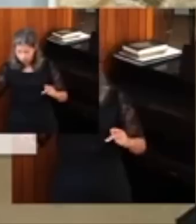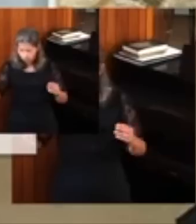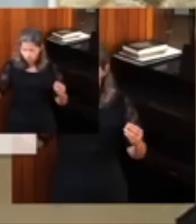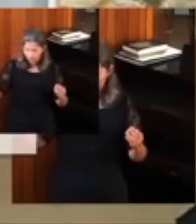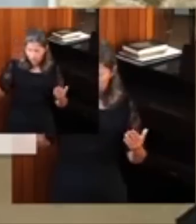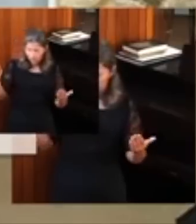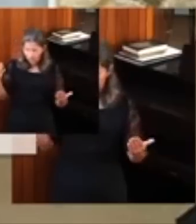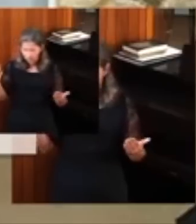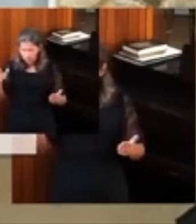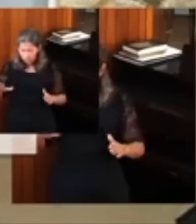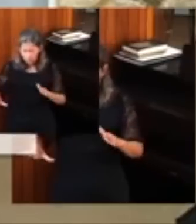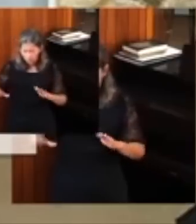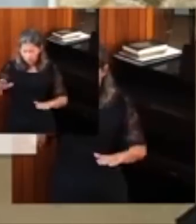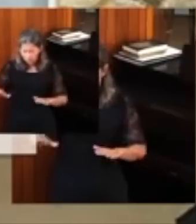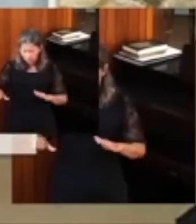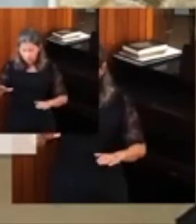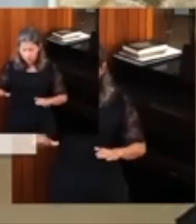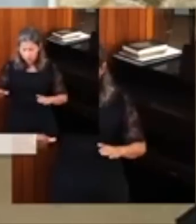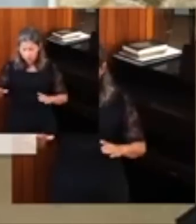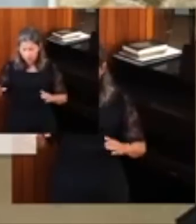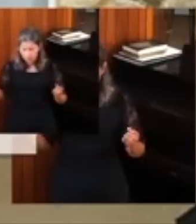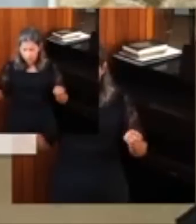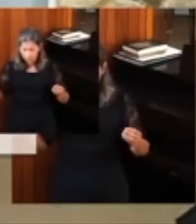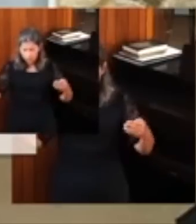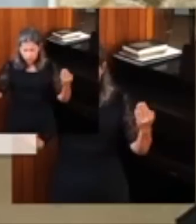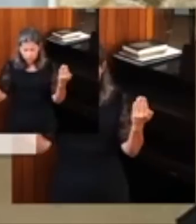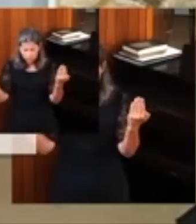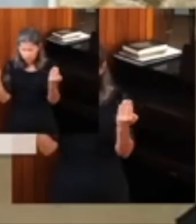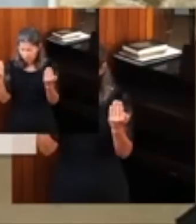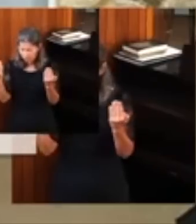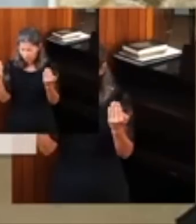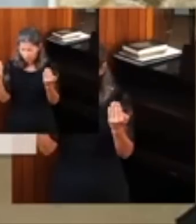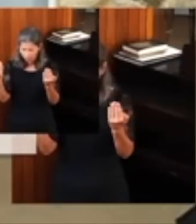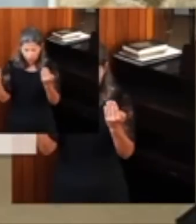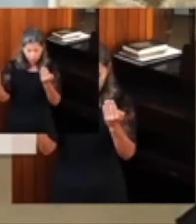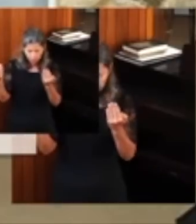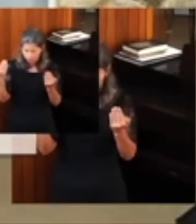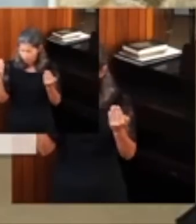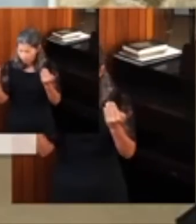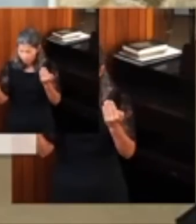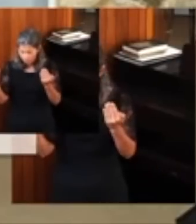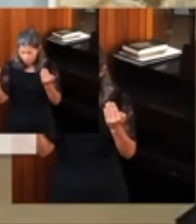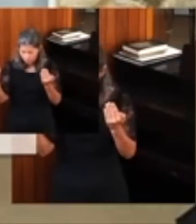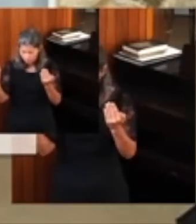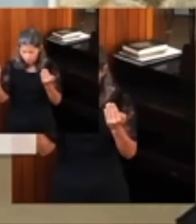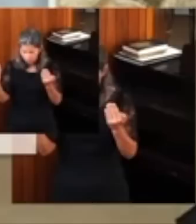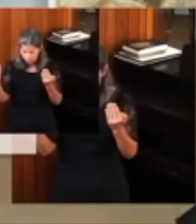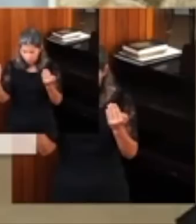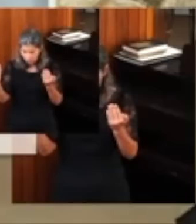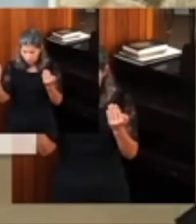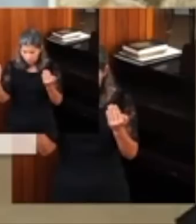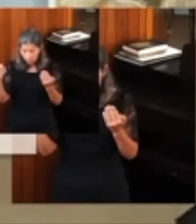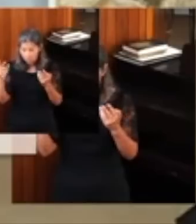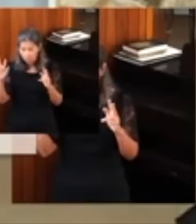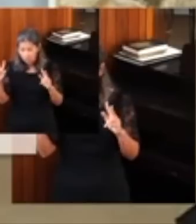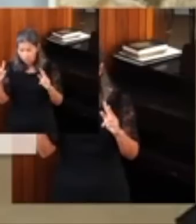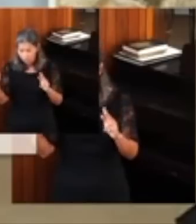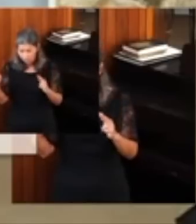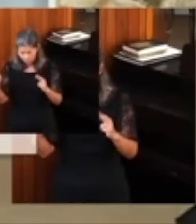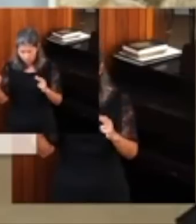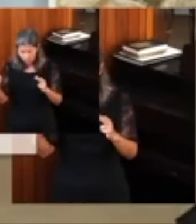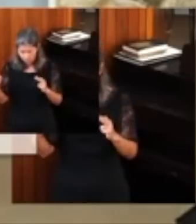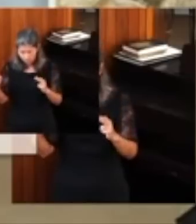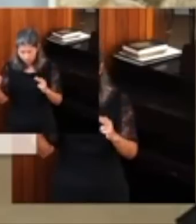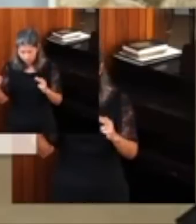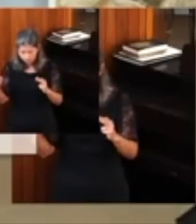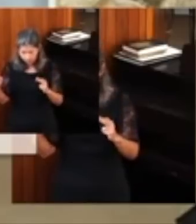versos isolados e dar a sua interpretação. Isso é muito perigoso até, né? Como se diz, né, um texto fora